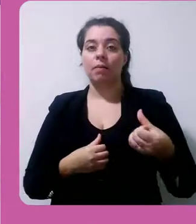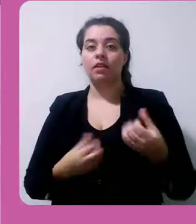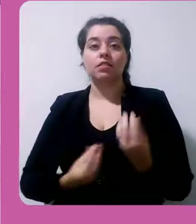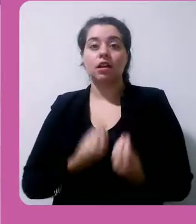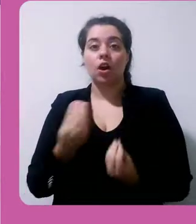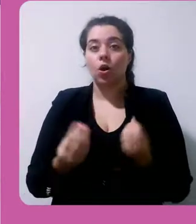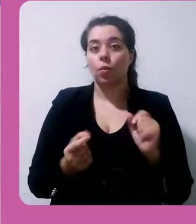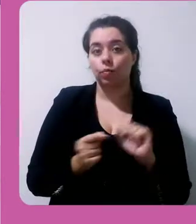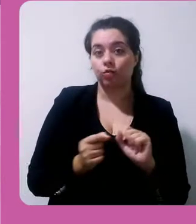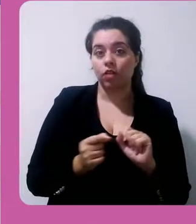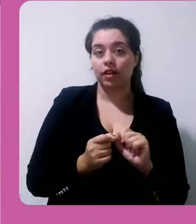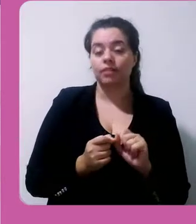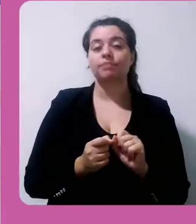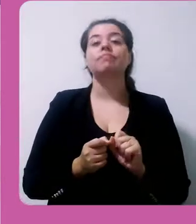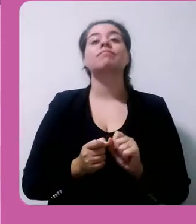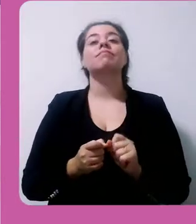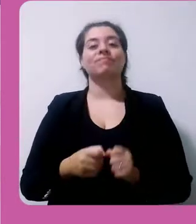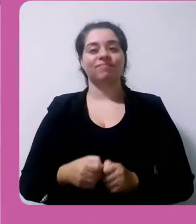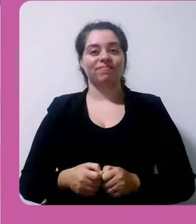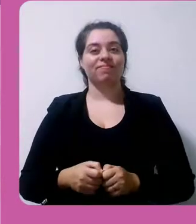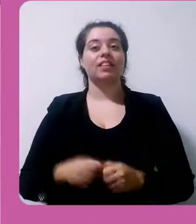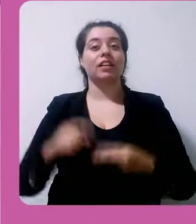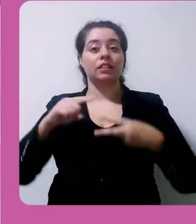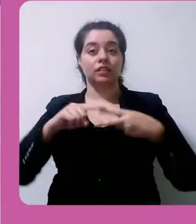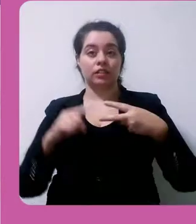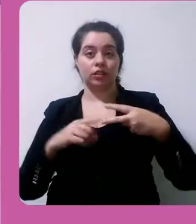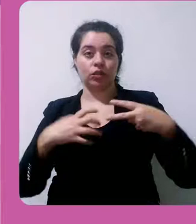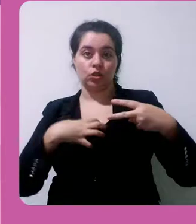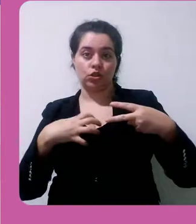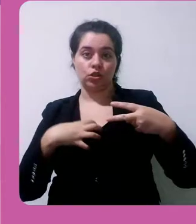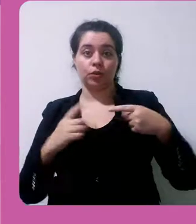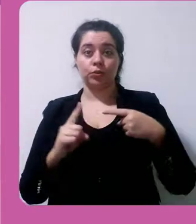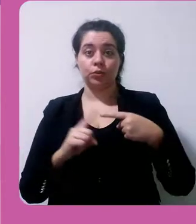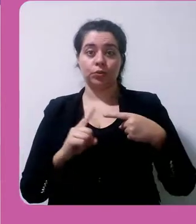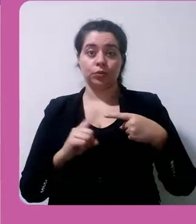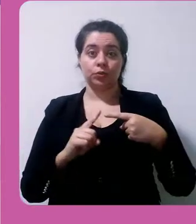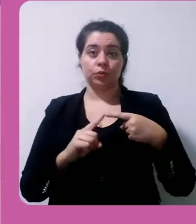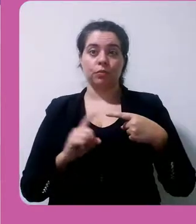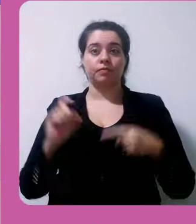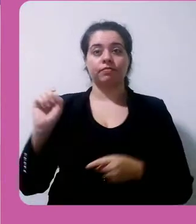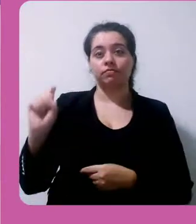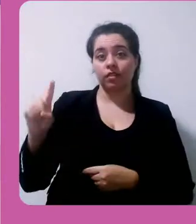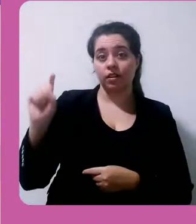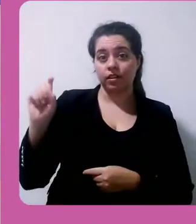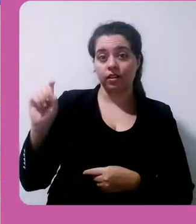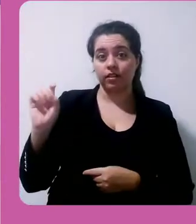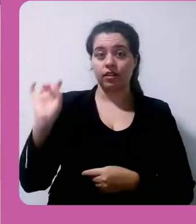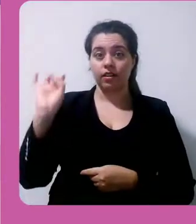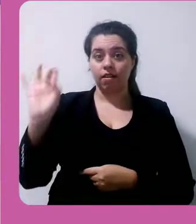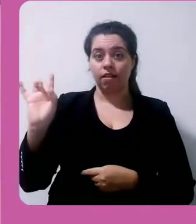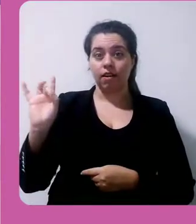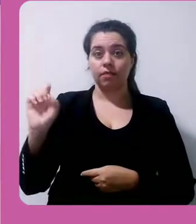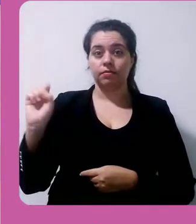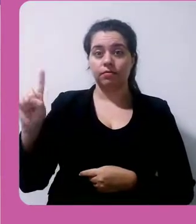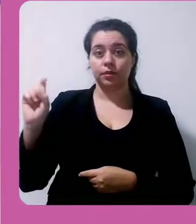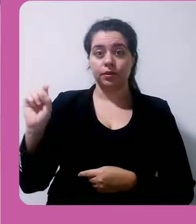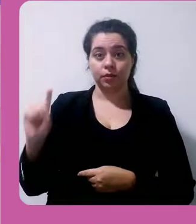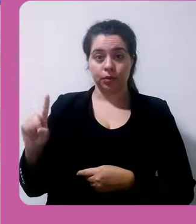fazer. Uma delas é clicando em cada uma delas, que eu quero colocar aqui para